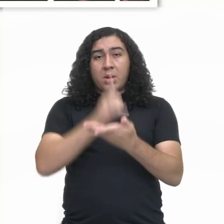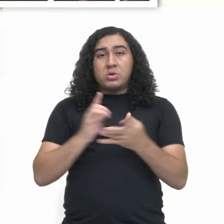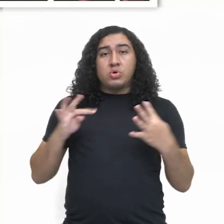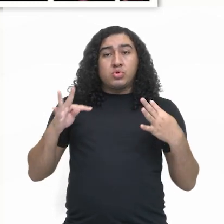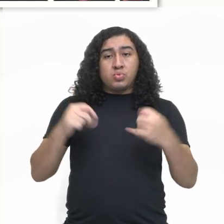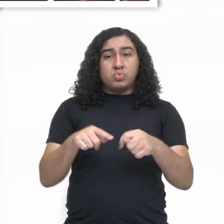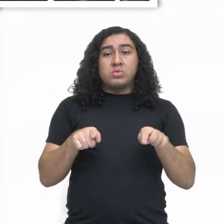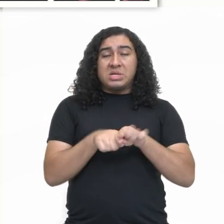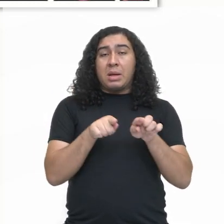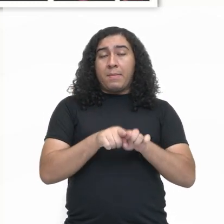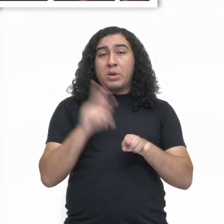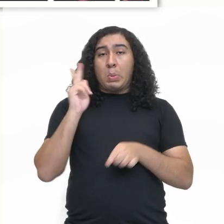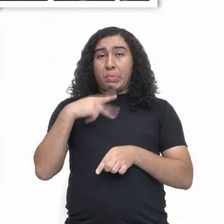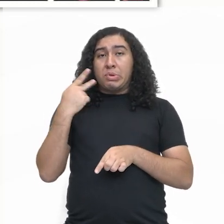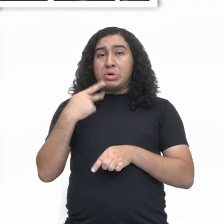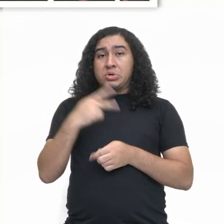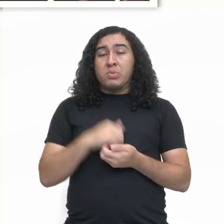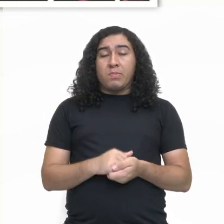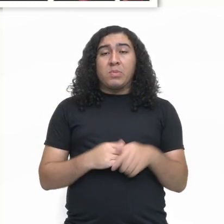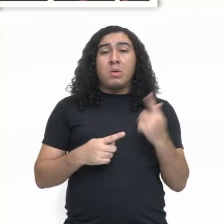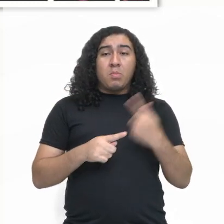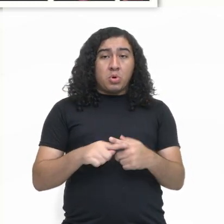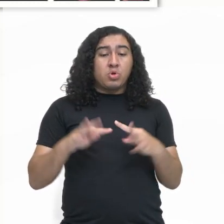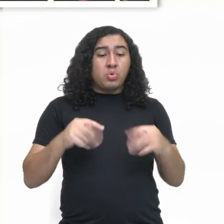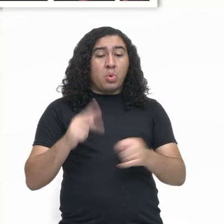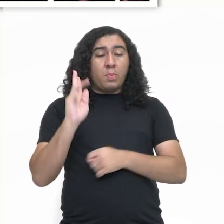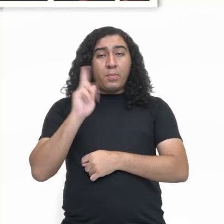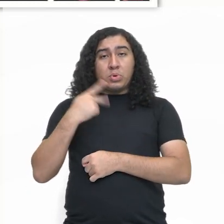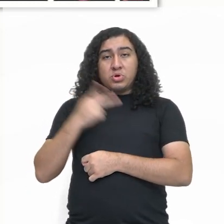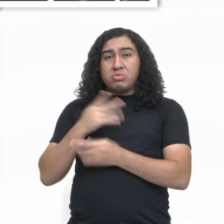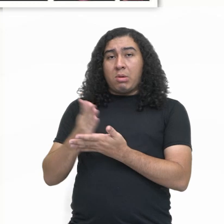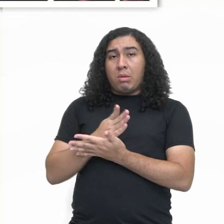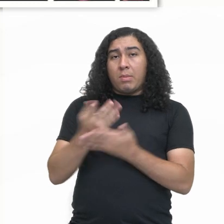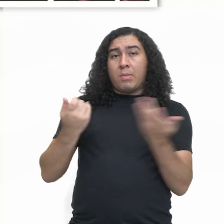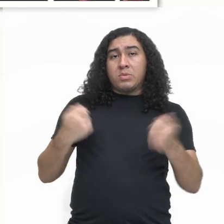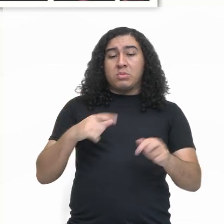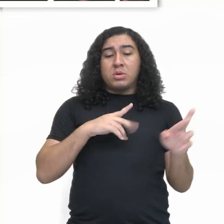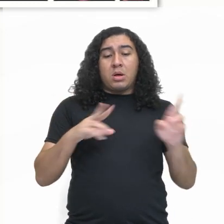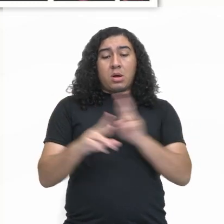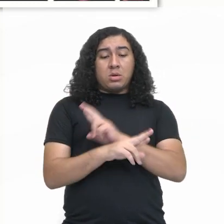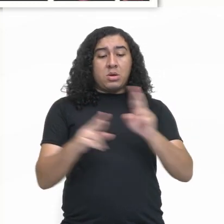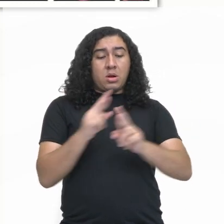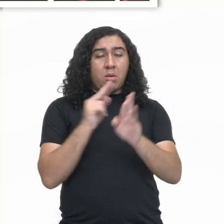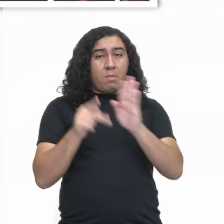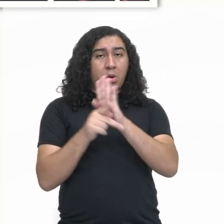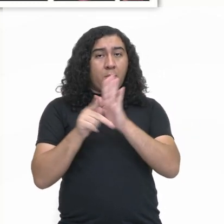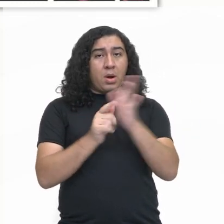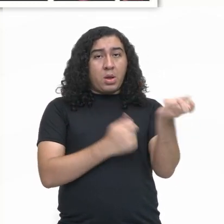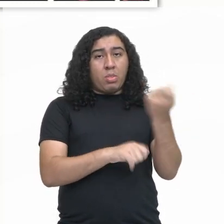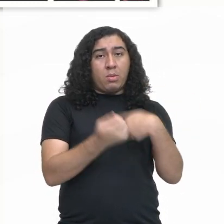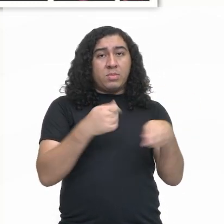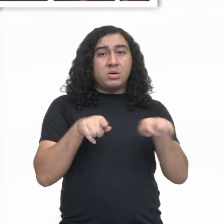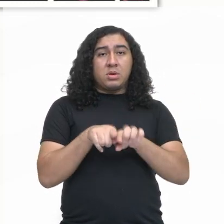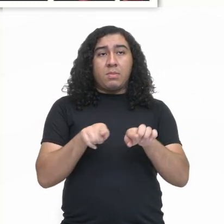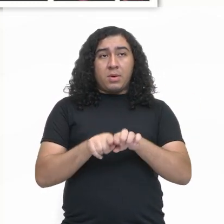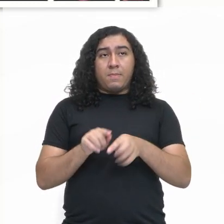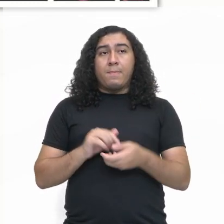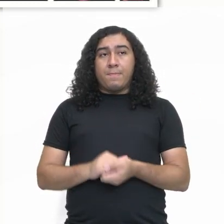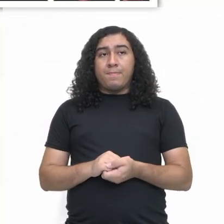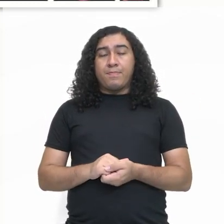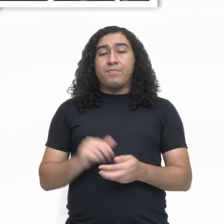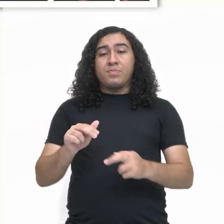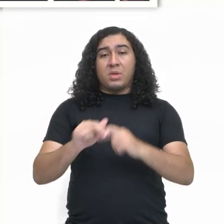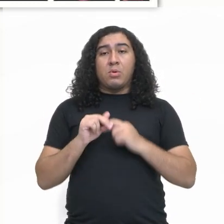poder político. Até porque boa parte do poder político está ligado a esse poder econômico aqui. E aí o